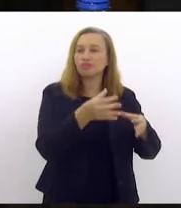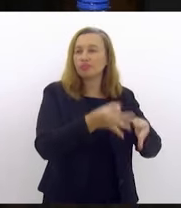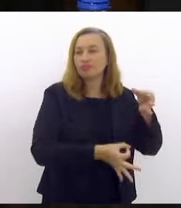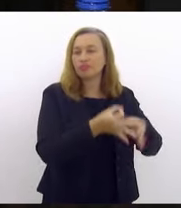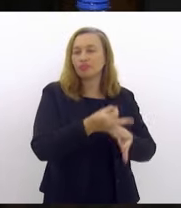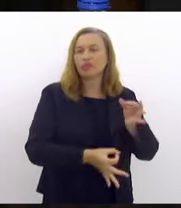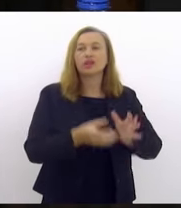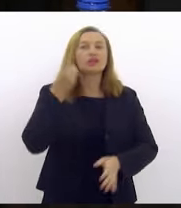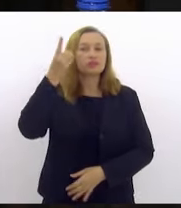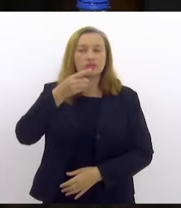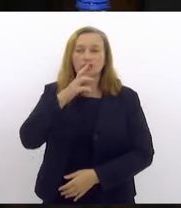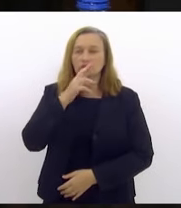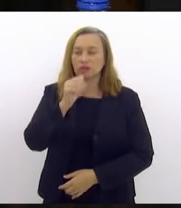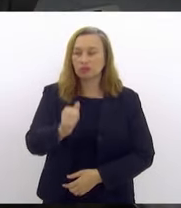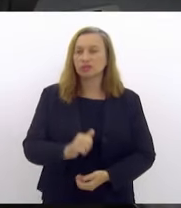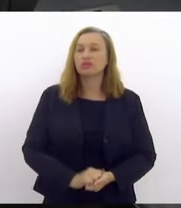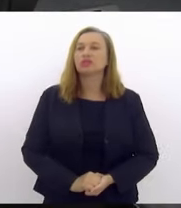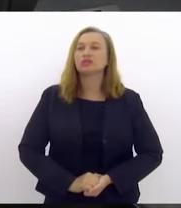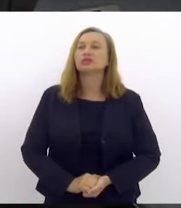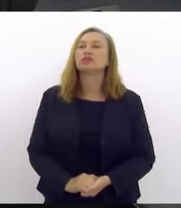e Justiça, deputado Rodrigo Amorim.